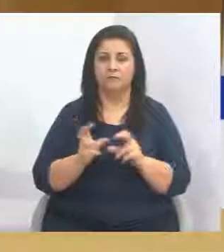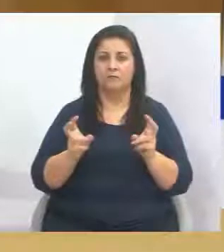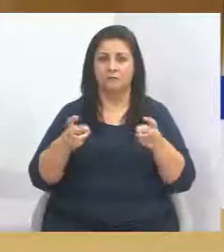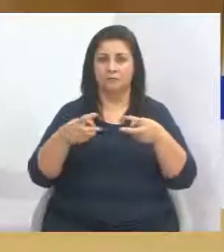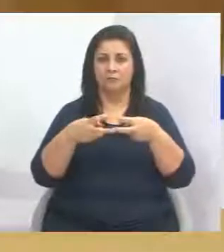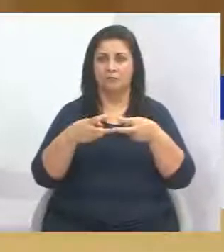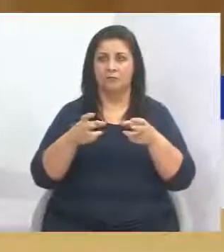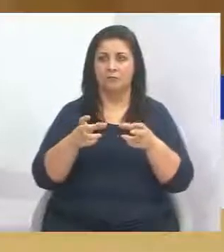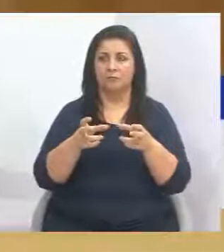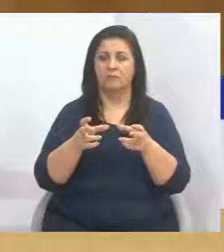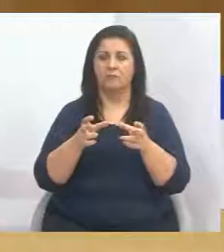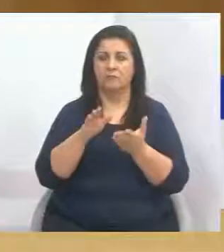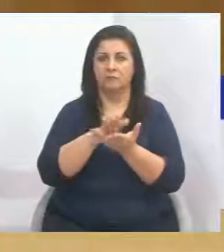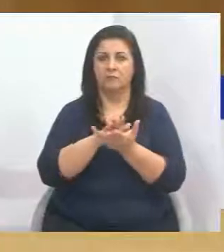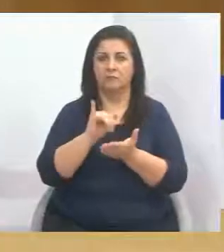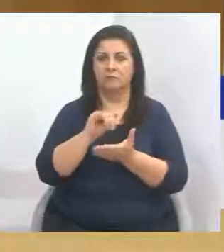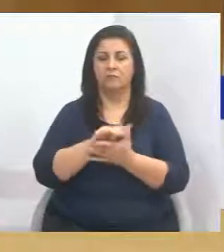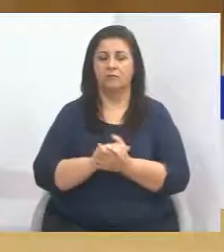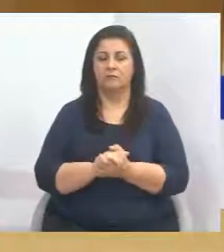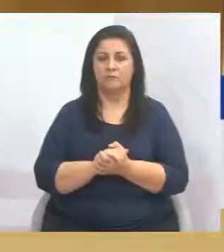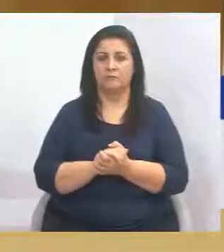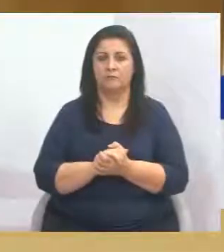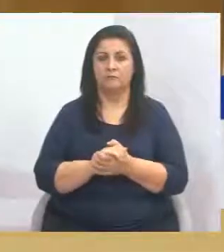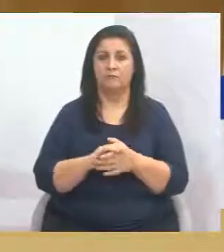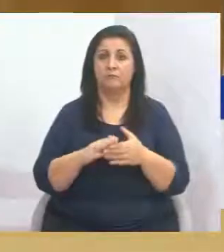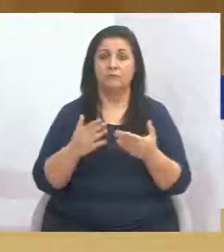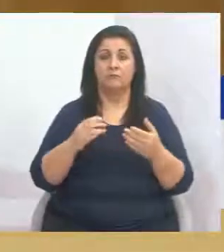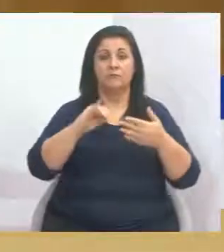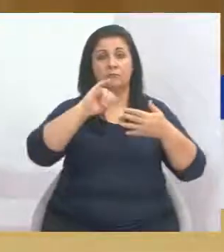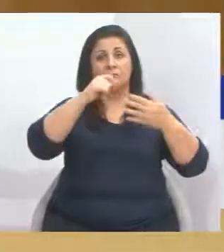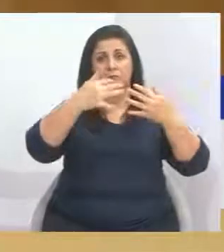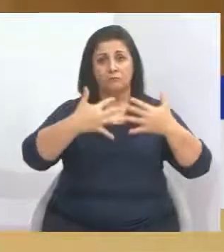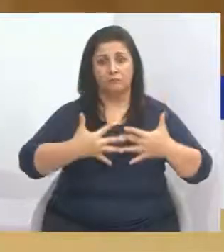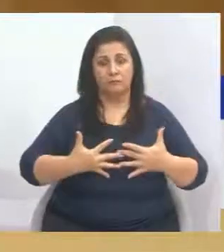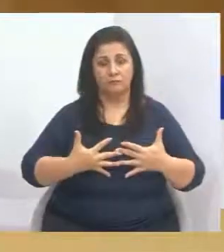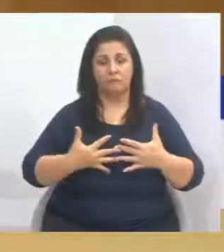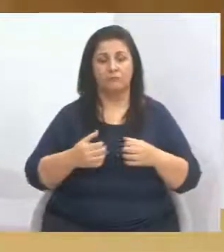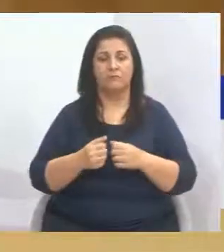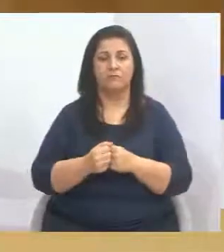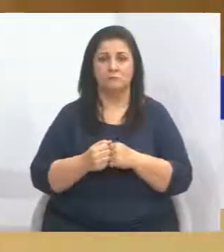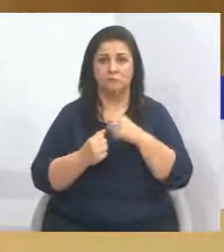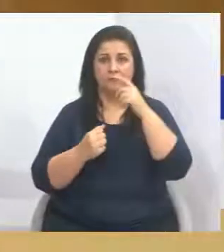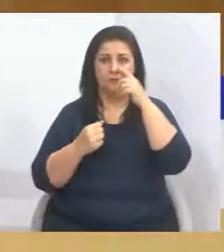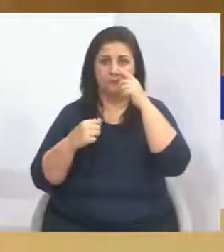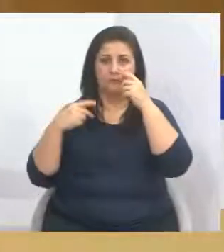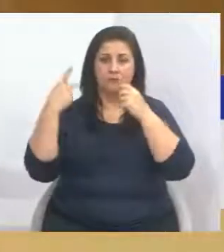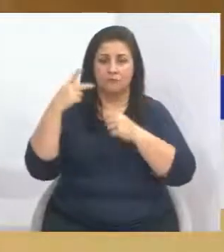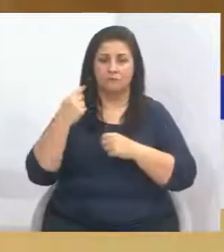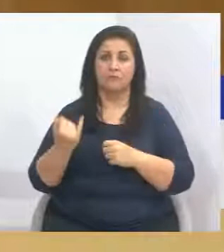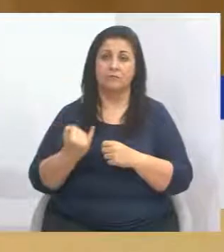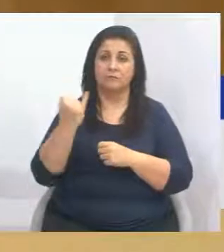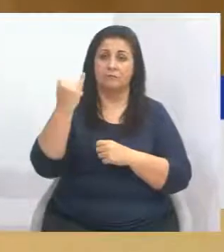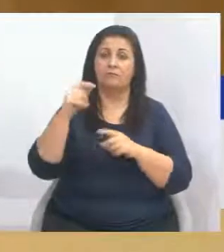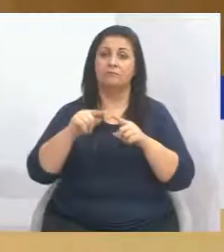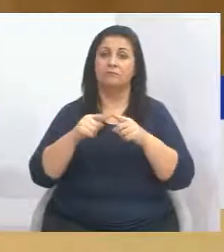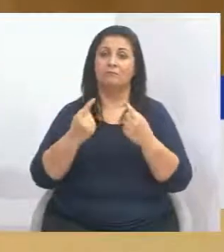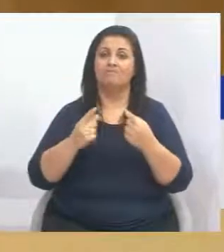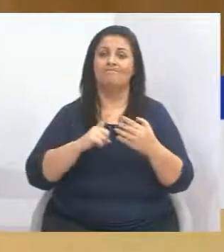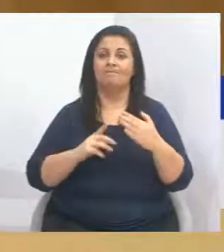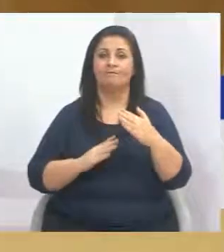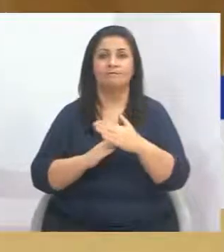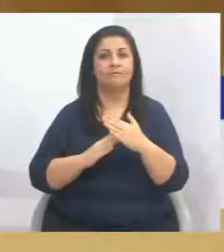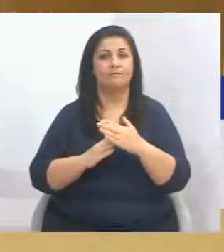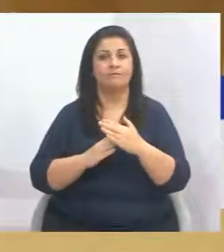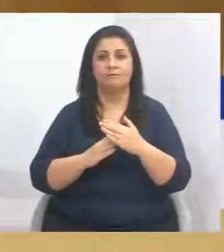Municipal de Jacareí. Apesar da nobre justificativa apresentada pelo legislador municipal, existem razões que impedem a outorga